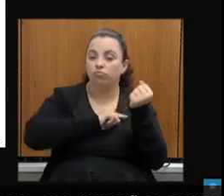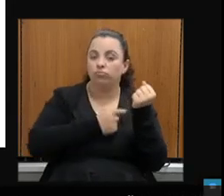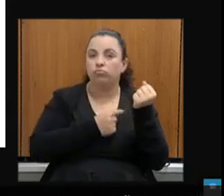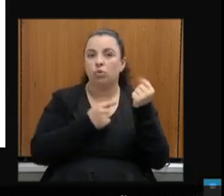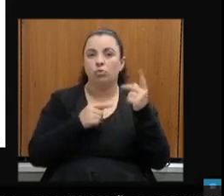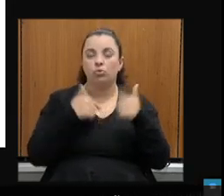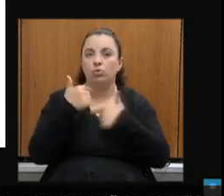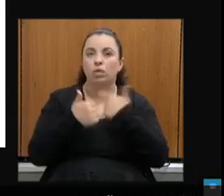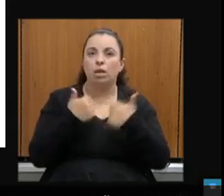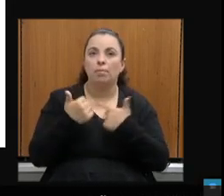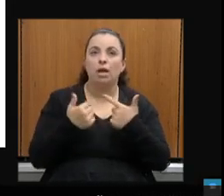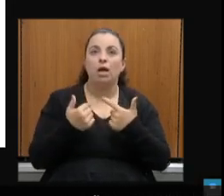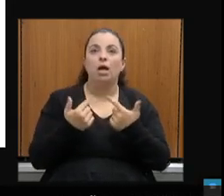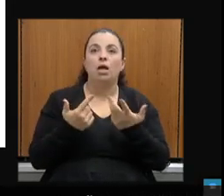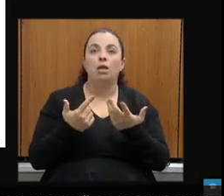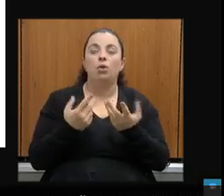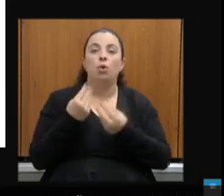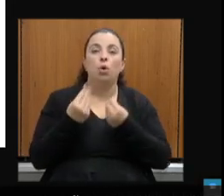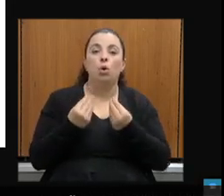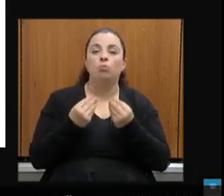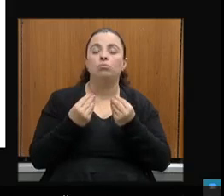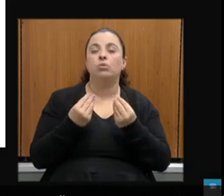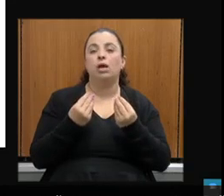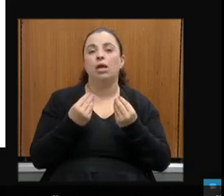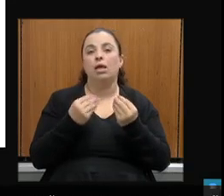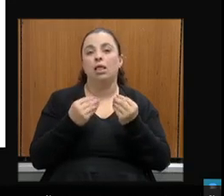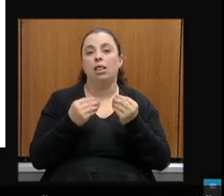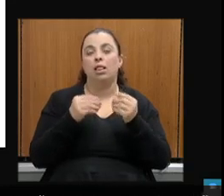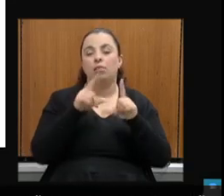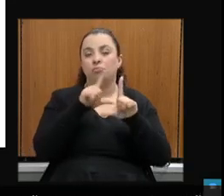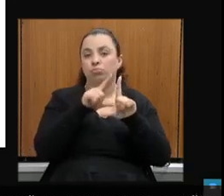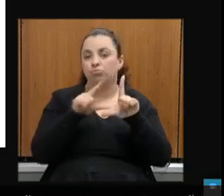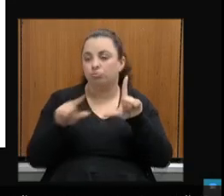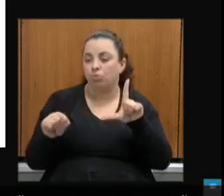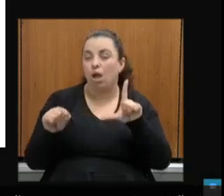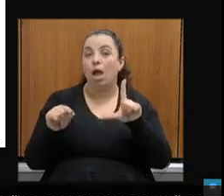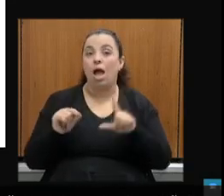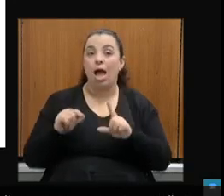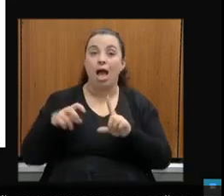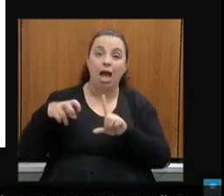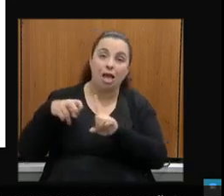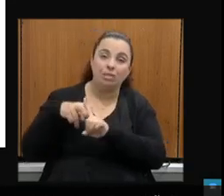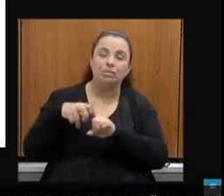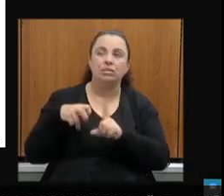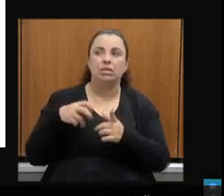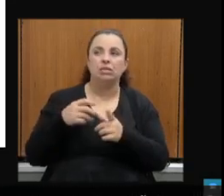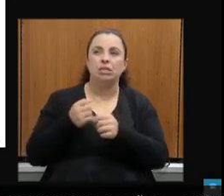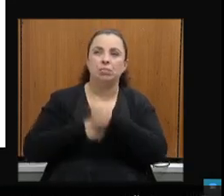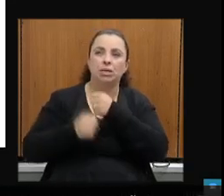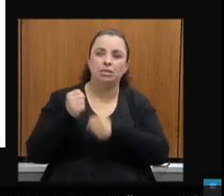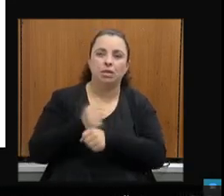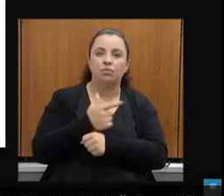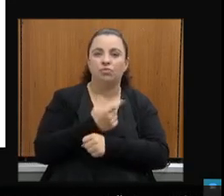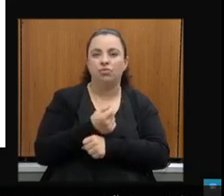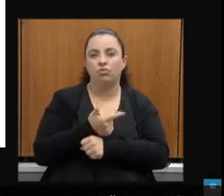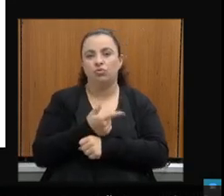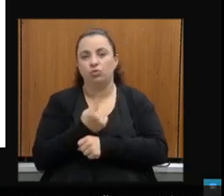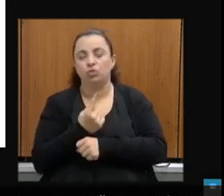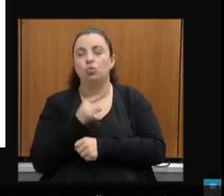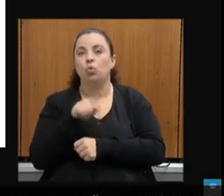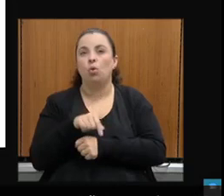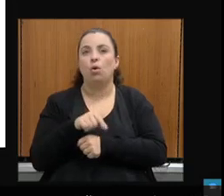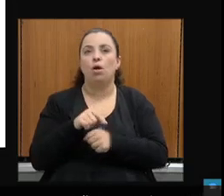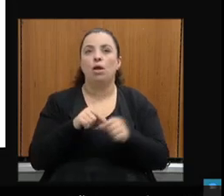mesmo gráfico com uma grande redução na taxa de acidentes no ano passado 2021 é o menor